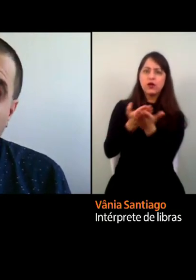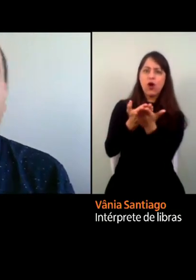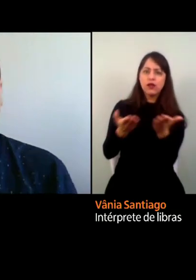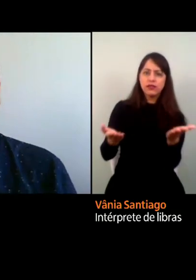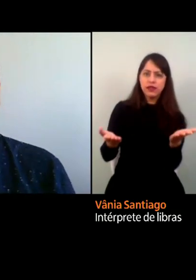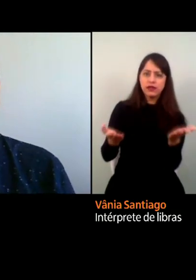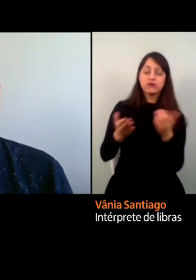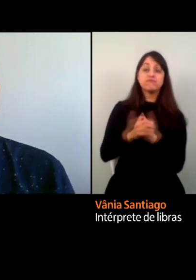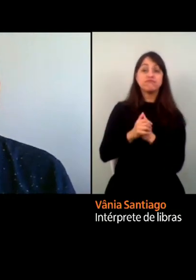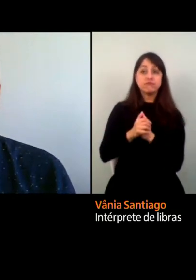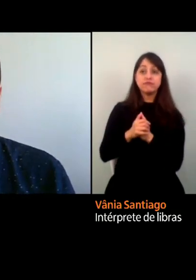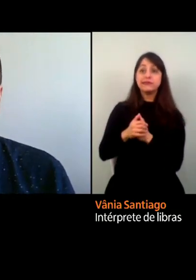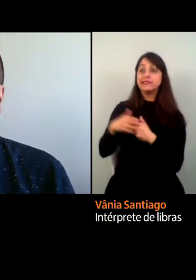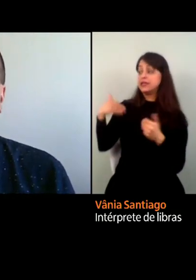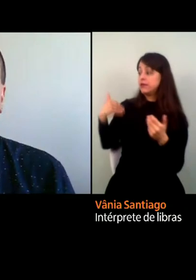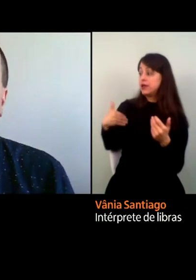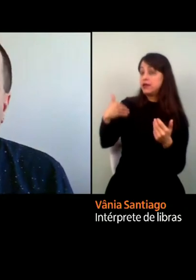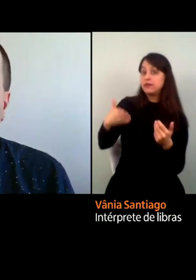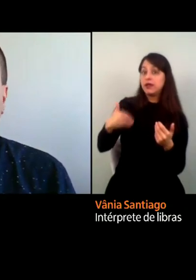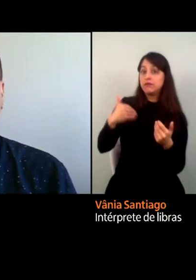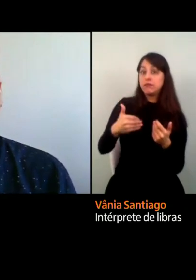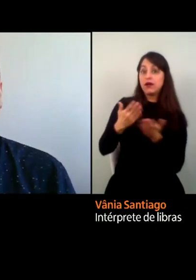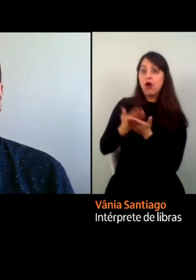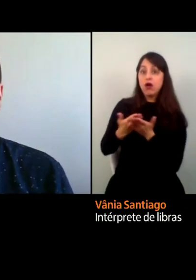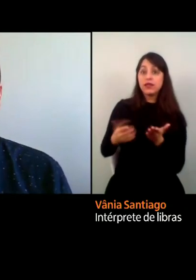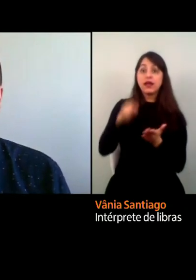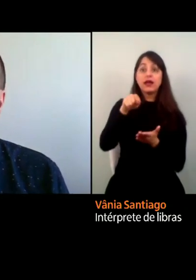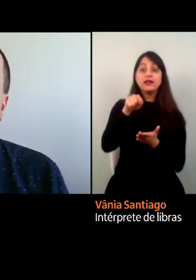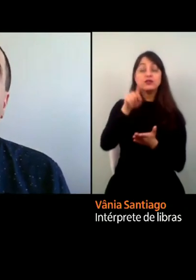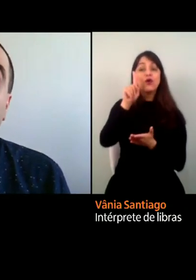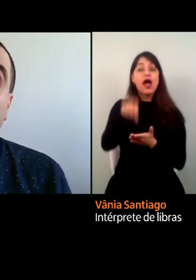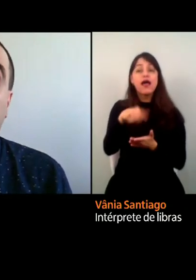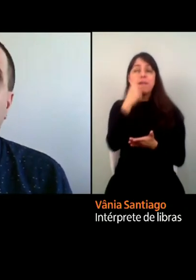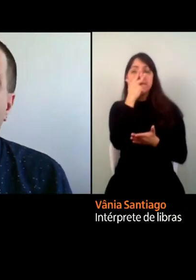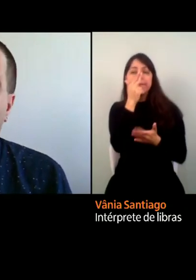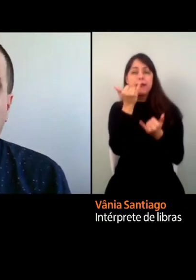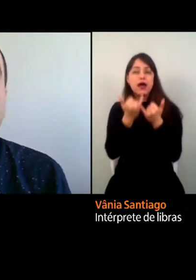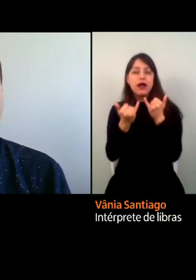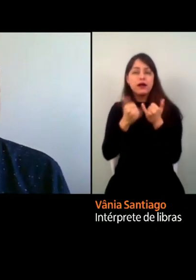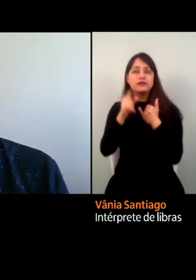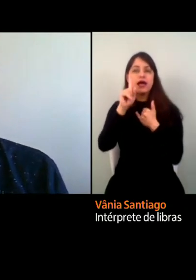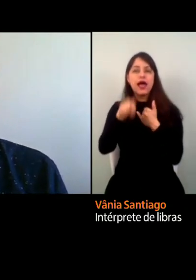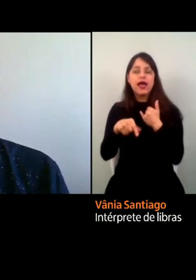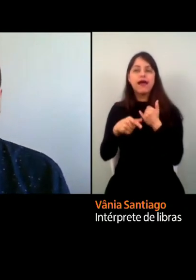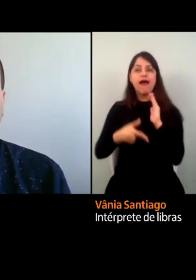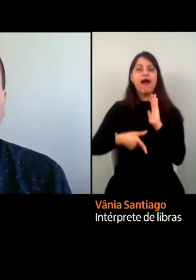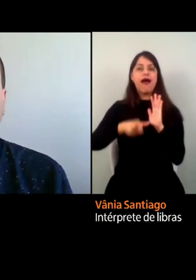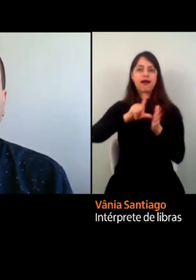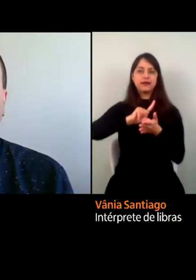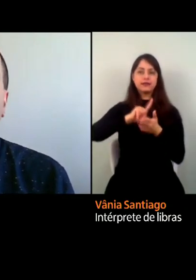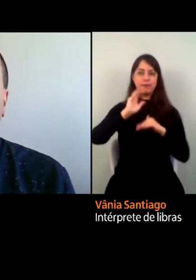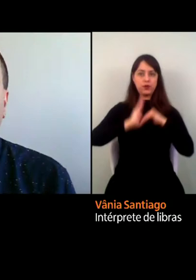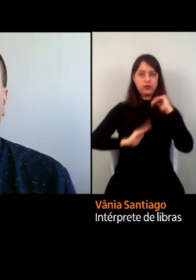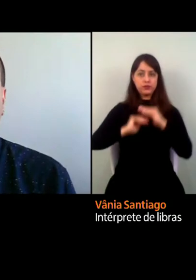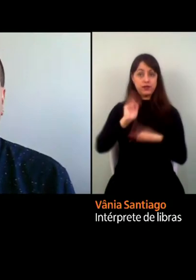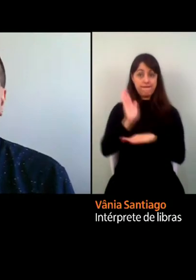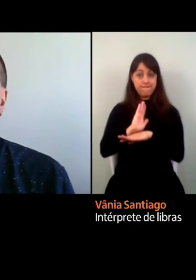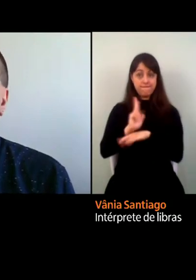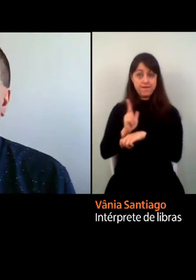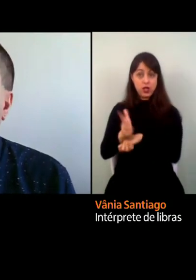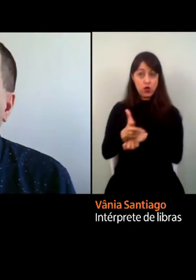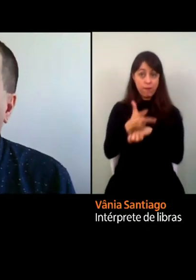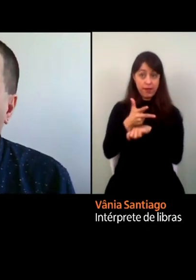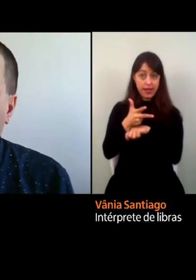Roteiros. Isto que sugere um esboço de programa ou a pré-produção de um filme é uma frase do